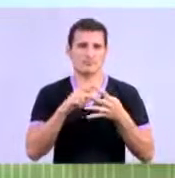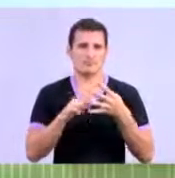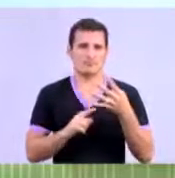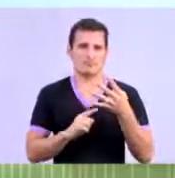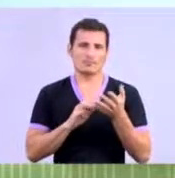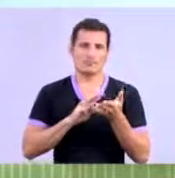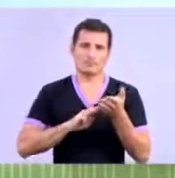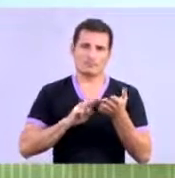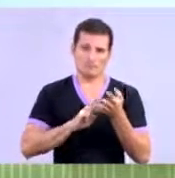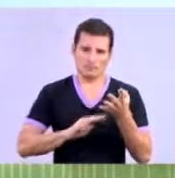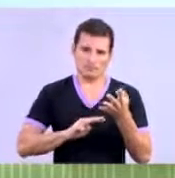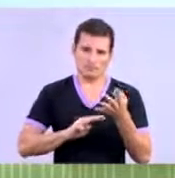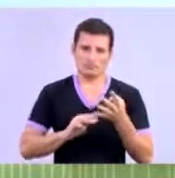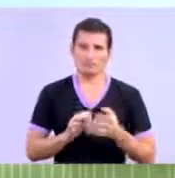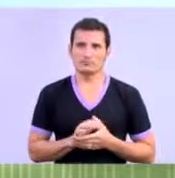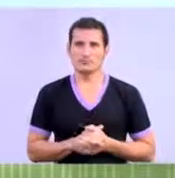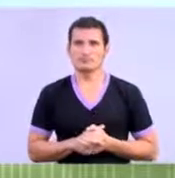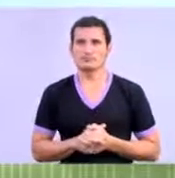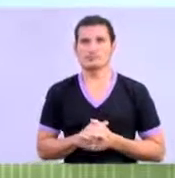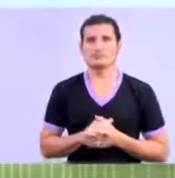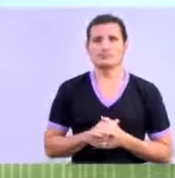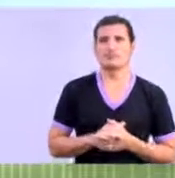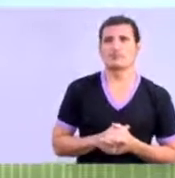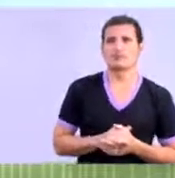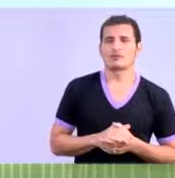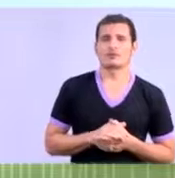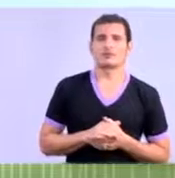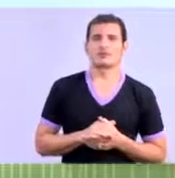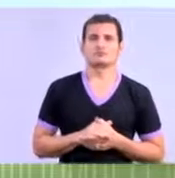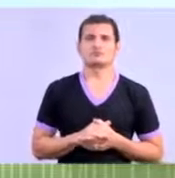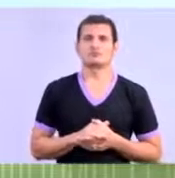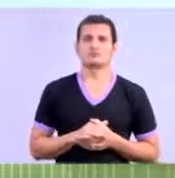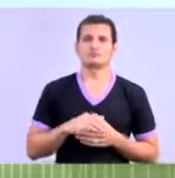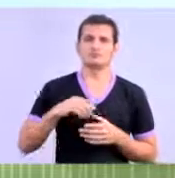andar sem nenhuma informação, andar apenas